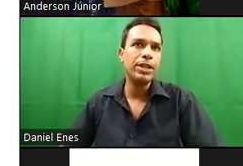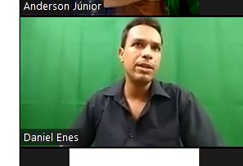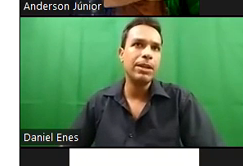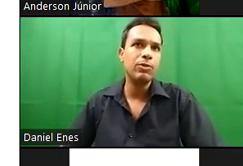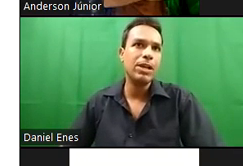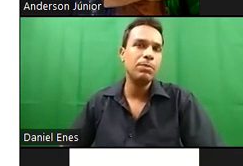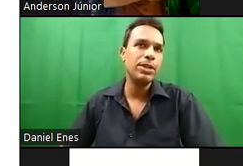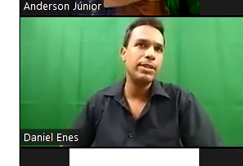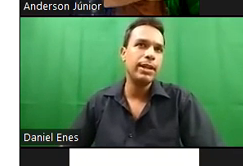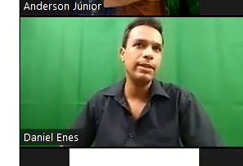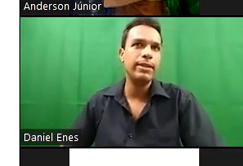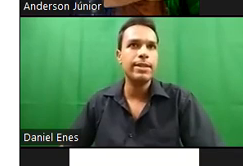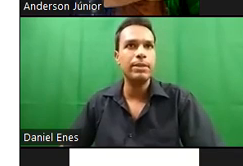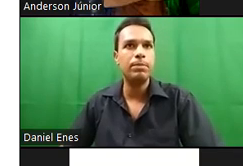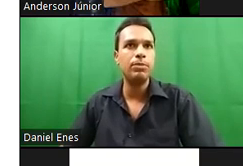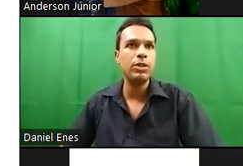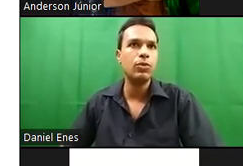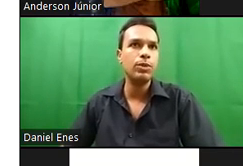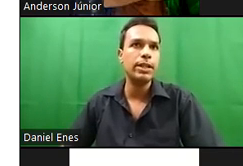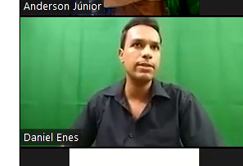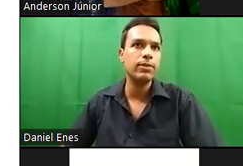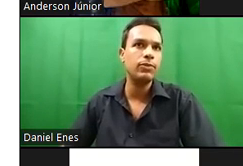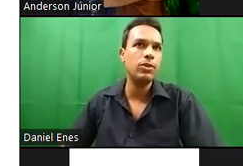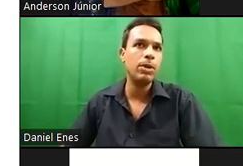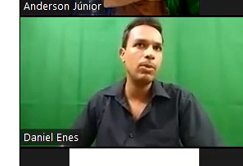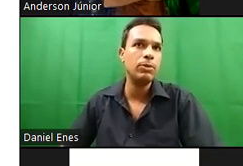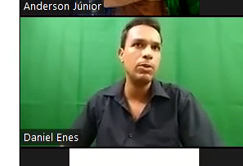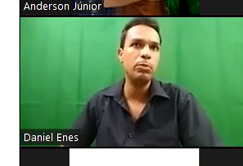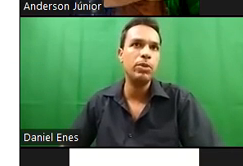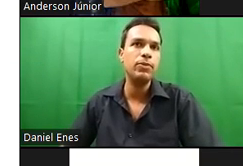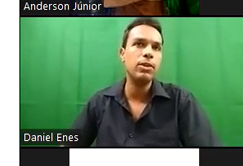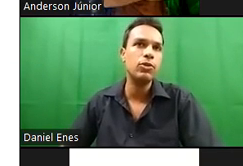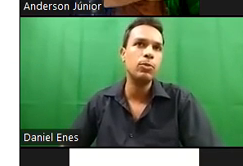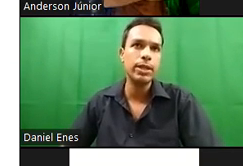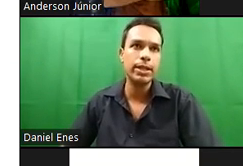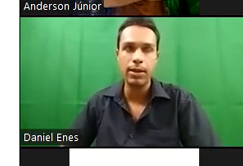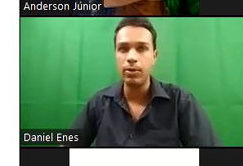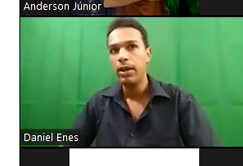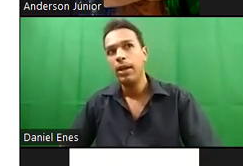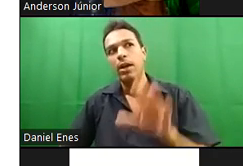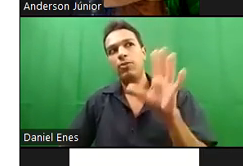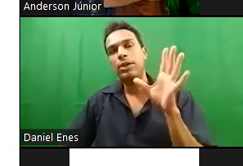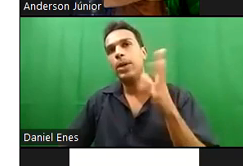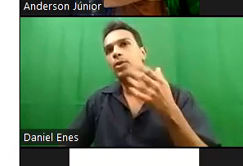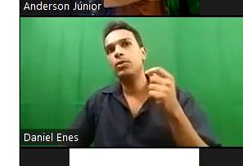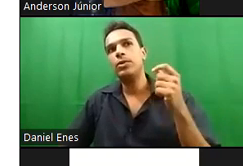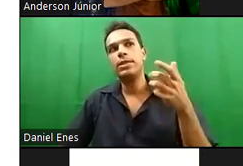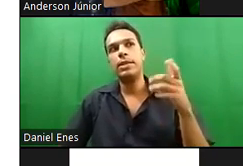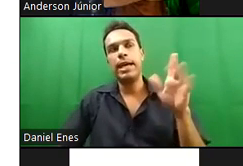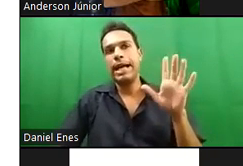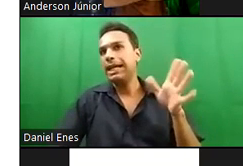por exemplo, a linguagem pode ser caracterizada por meio de comunicação informal e língua como meio oficial de comunicação. Fato é,